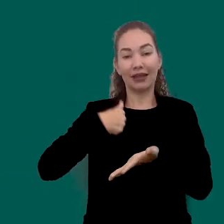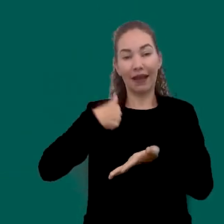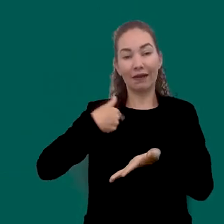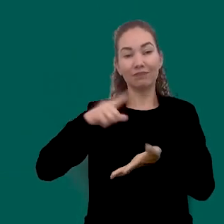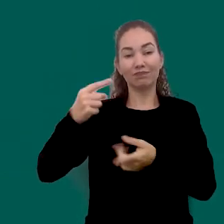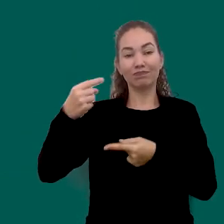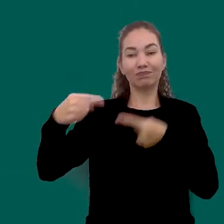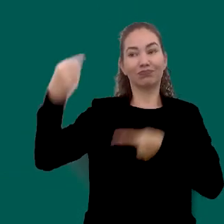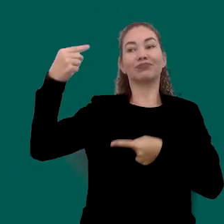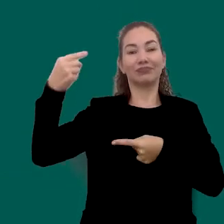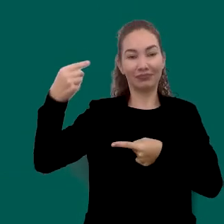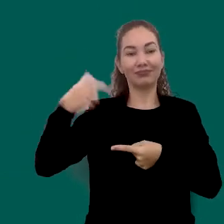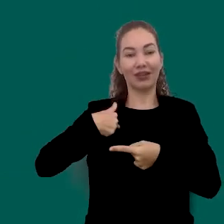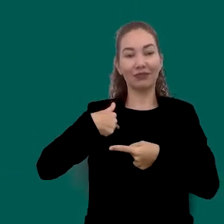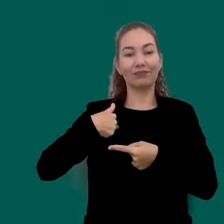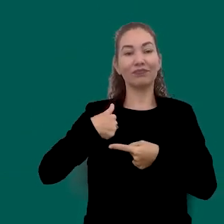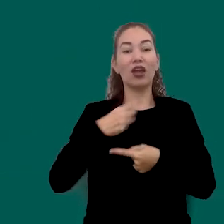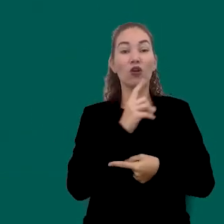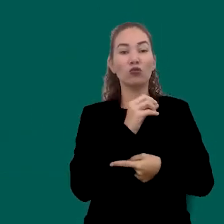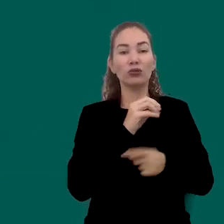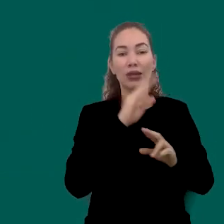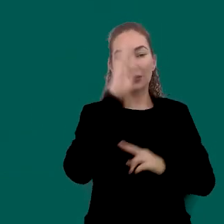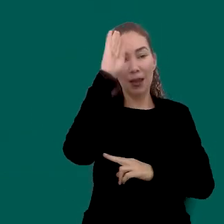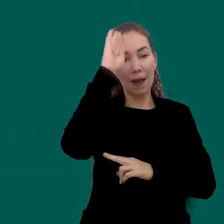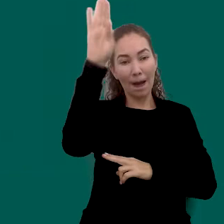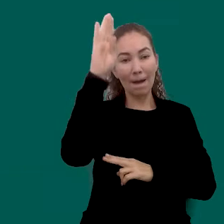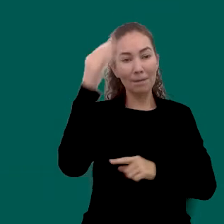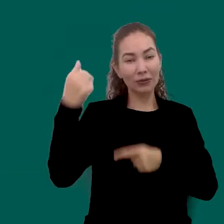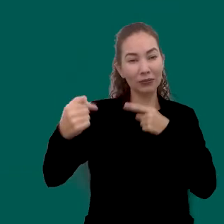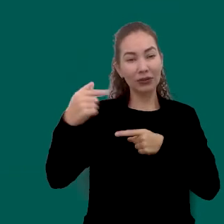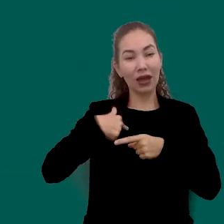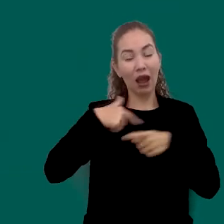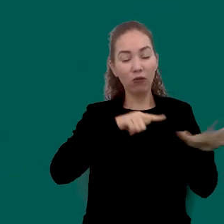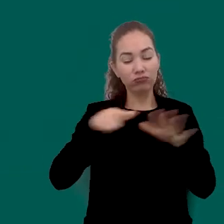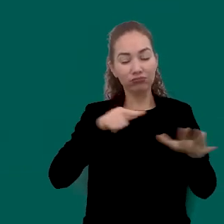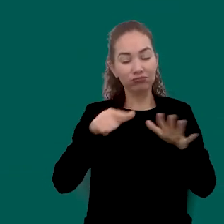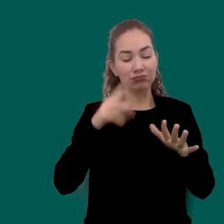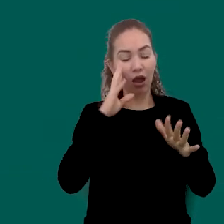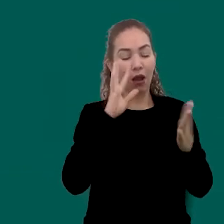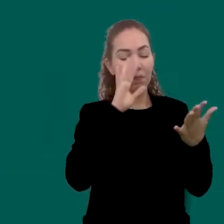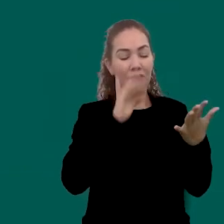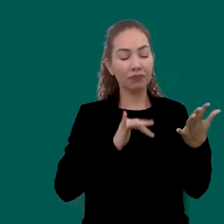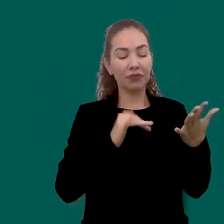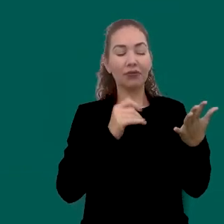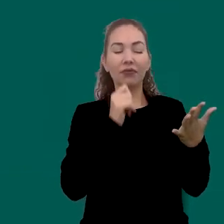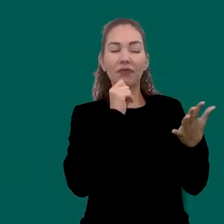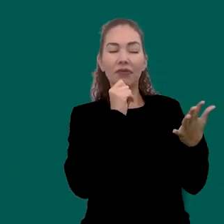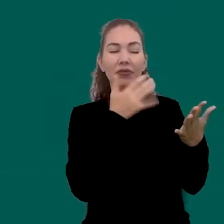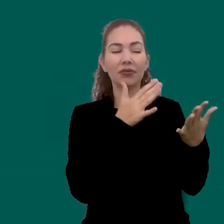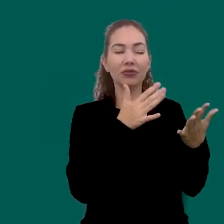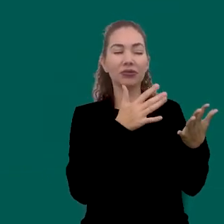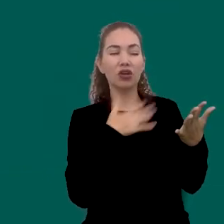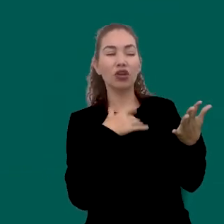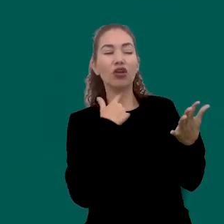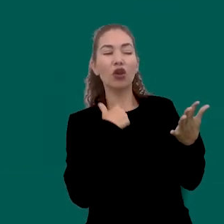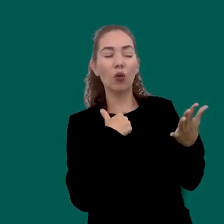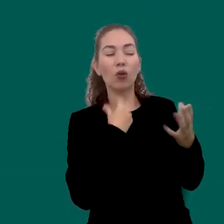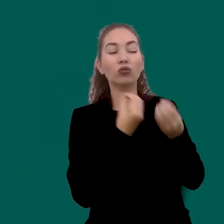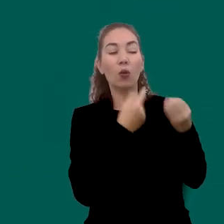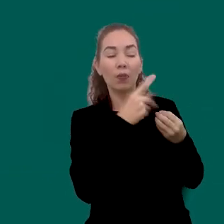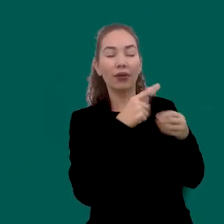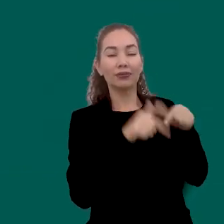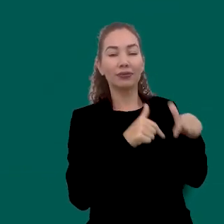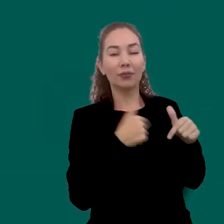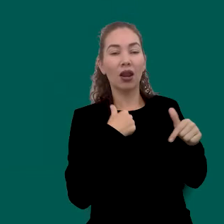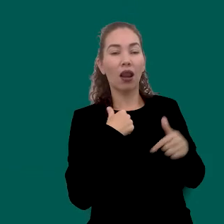Os 10 principais concorrentes meus, eu analiso semanalmente. Tem uns que não são nem concorrentes, tem uns que são mercados que eu gosto da forma de trabalhar